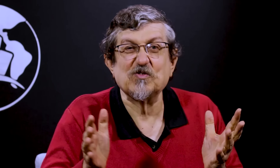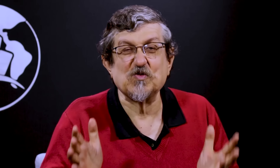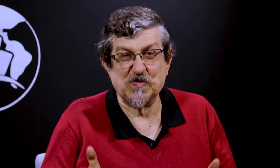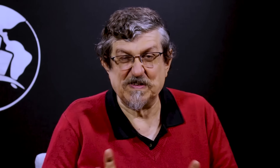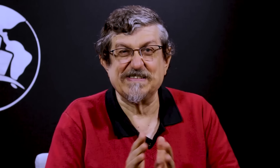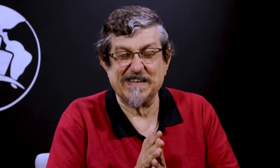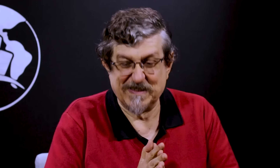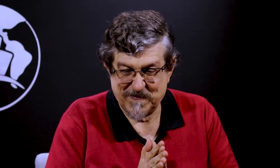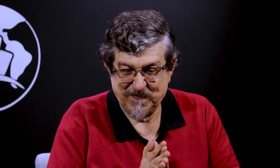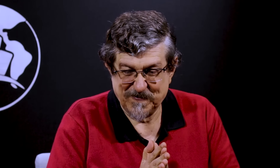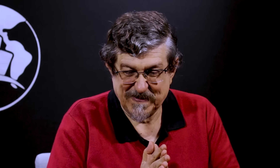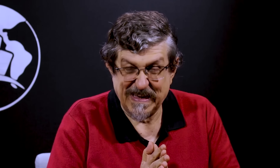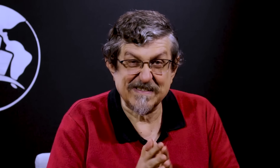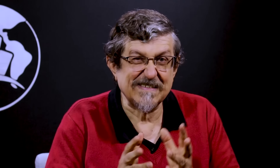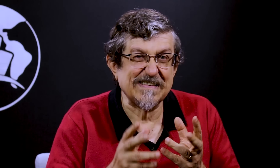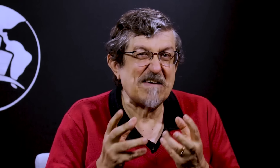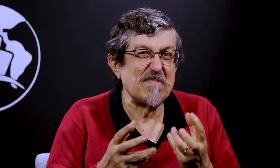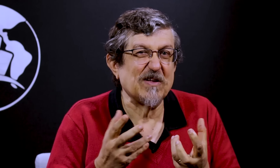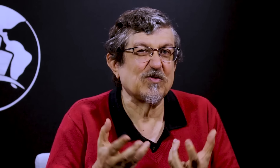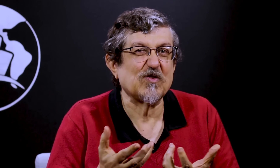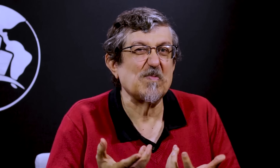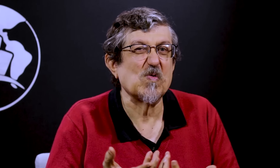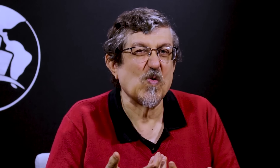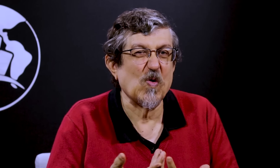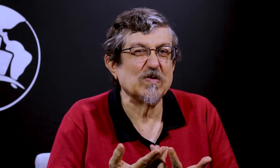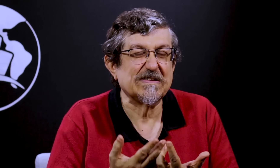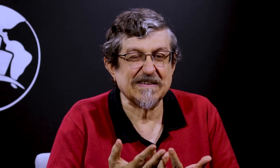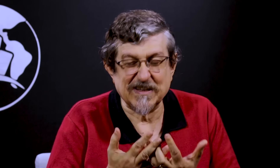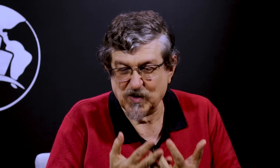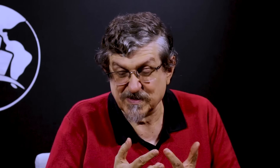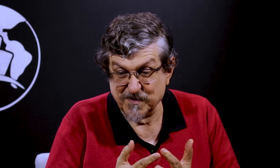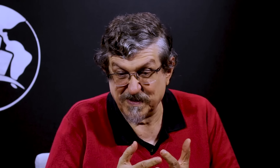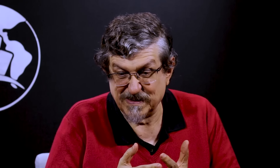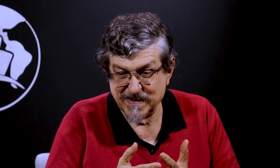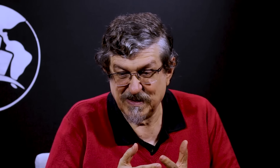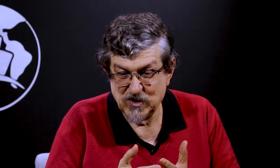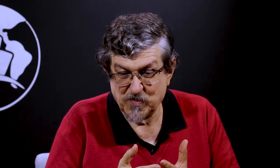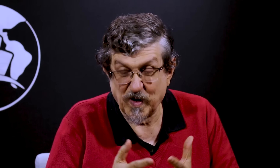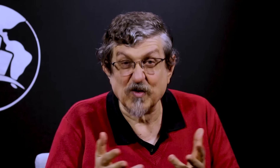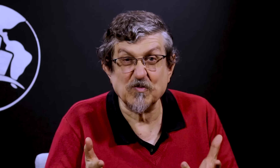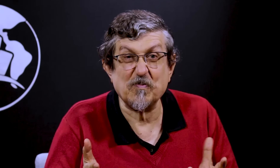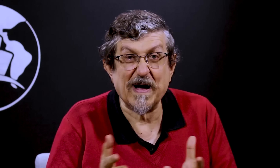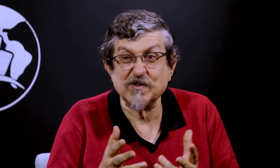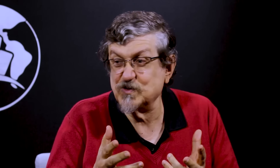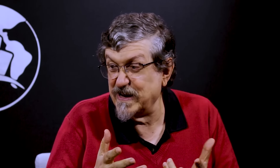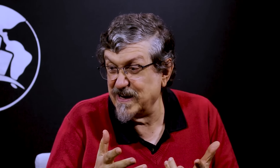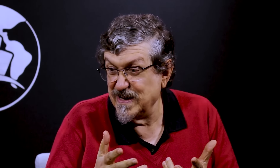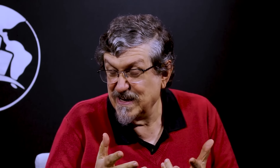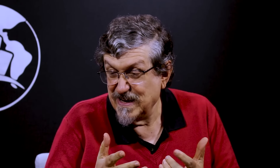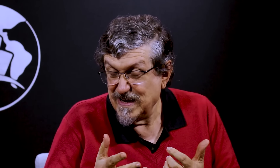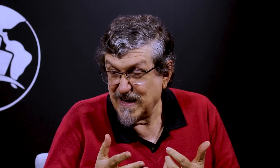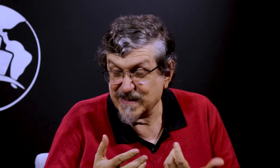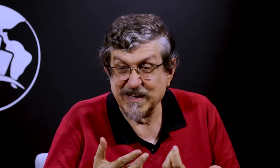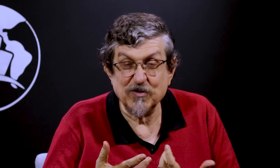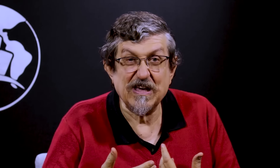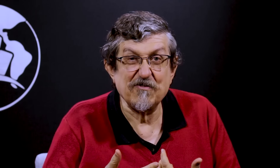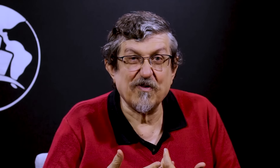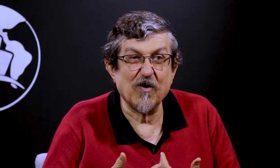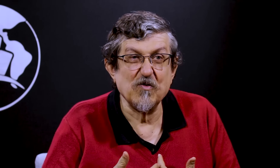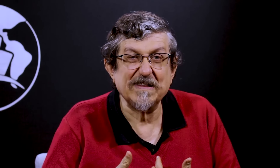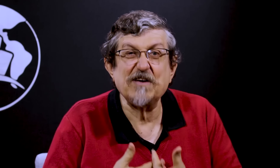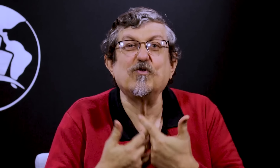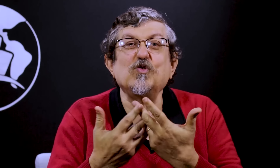Quando Deus nos visita, esses elementos tomam conta da nossa vida. E o próximo passo é aquilo